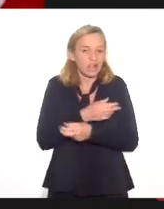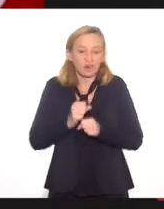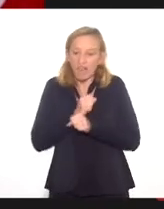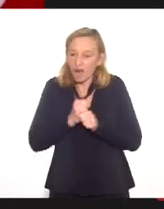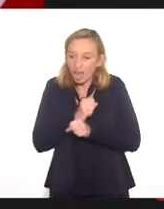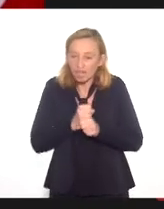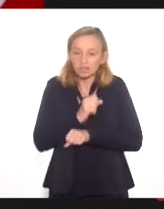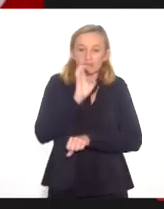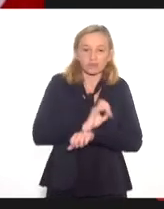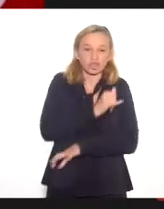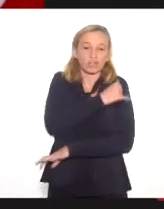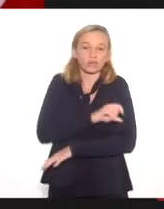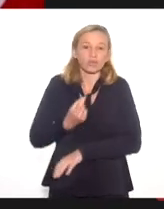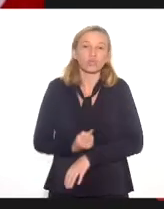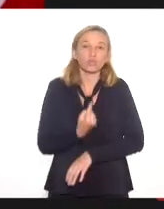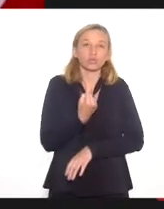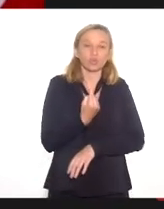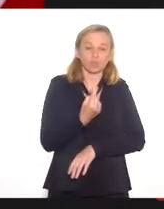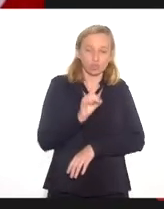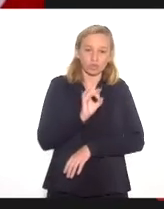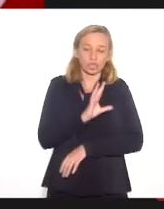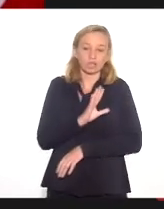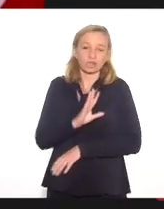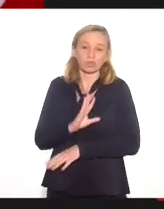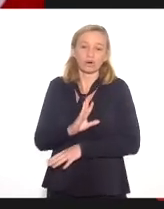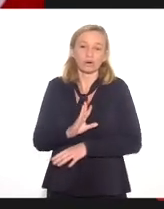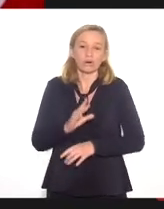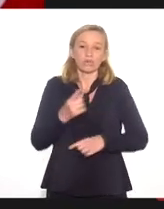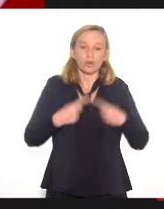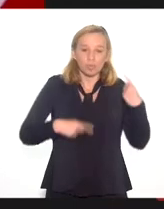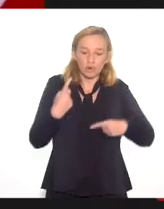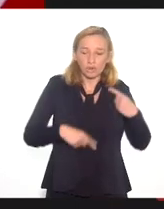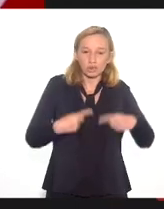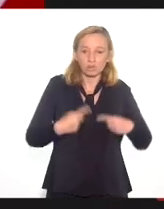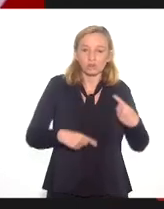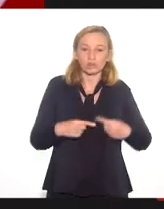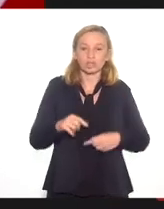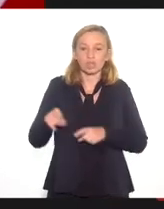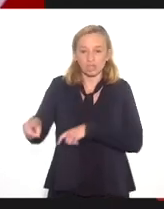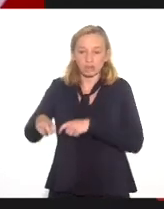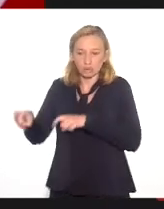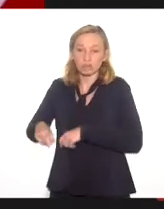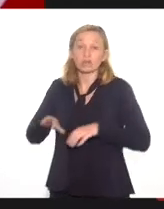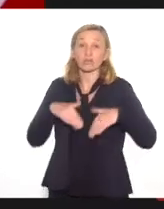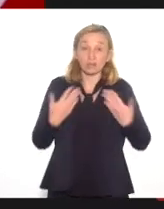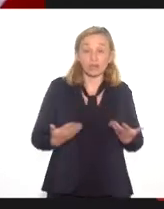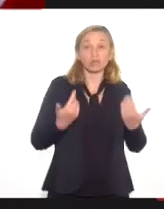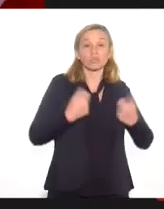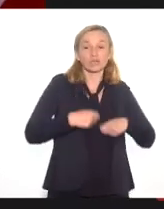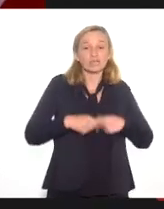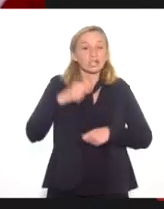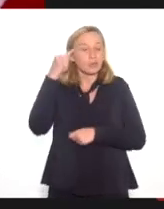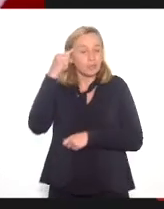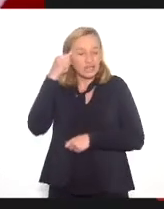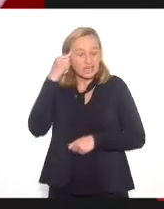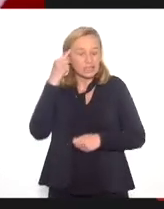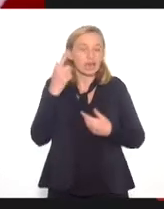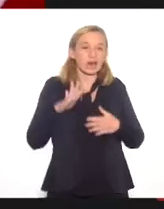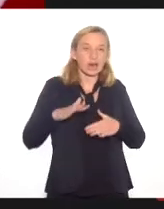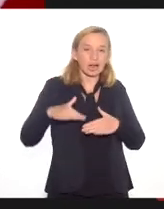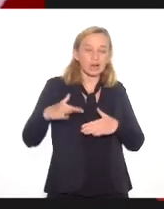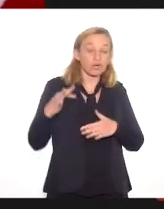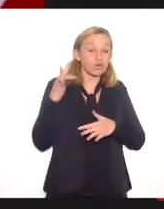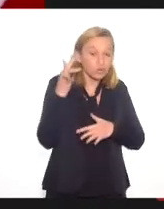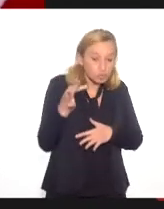foi a única política né de fomento à agricultura então é preciso pensar para além né